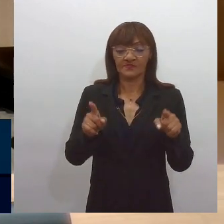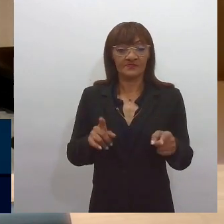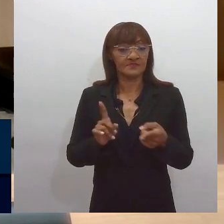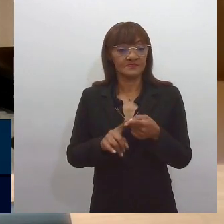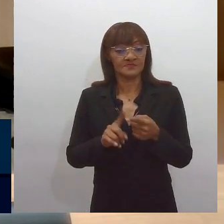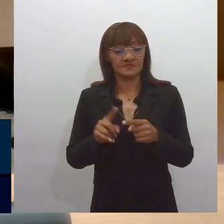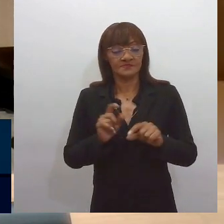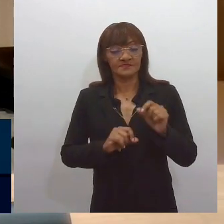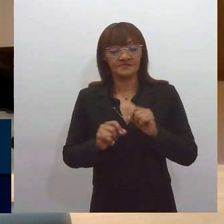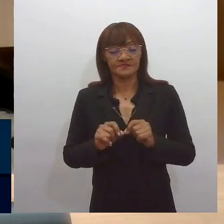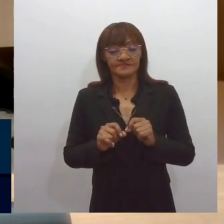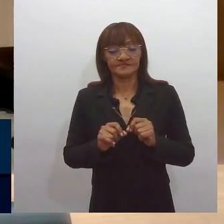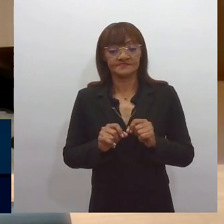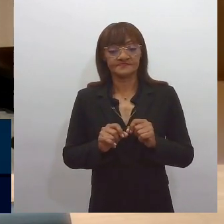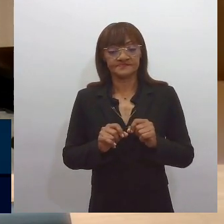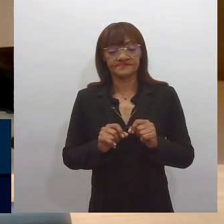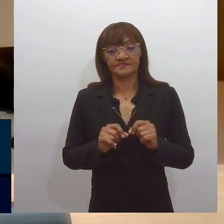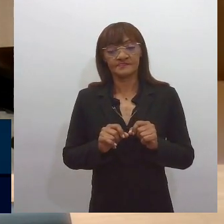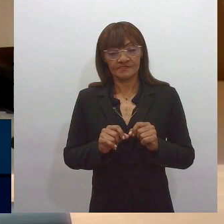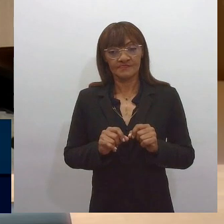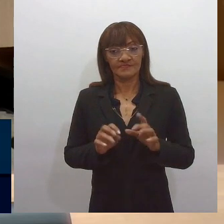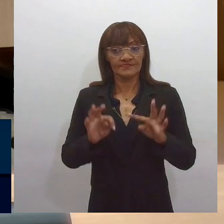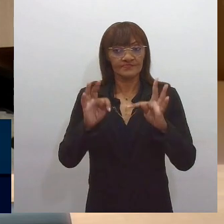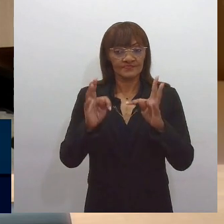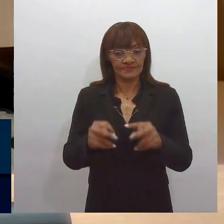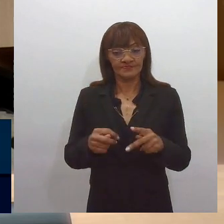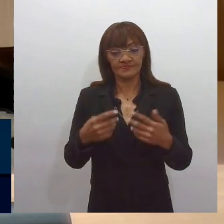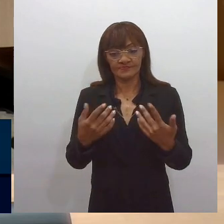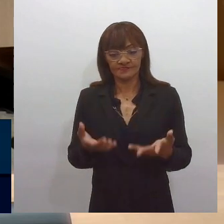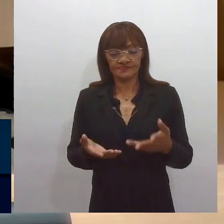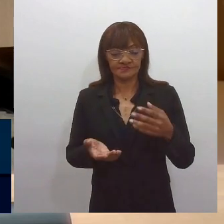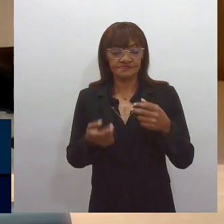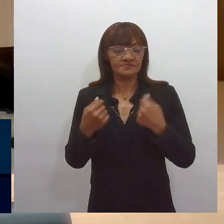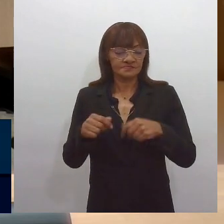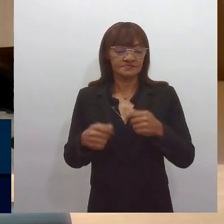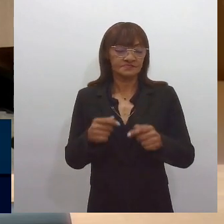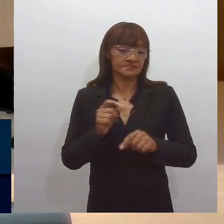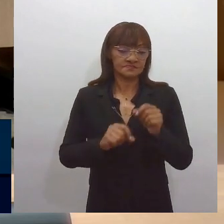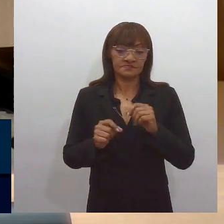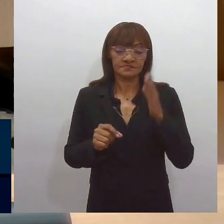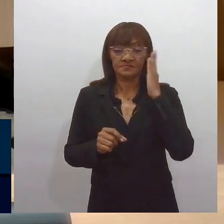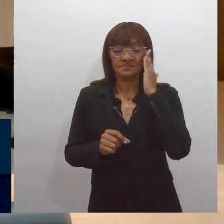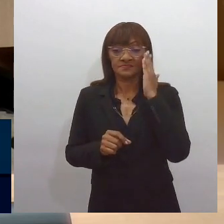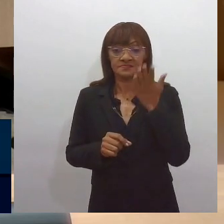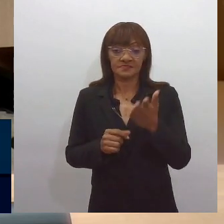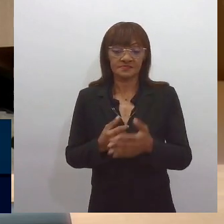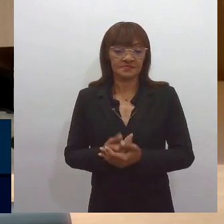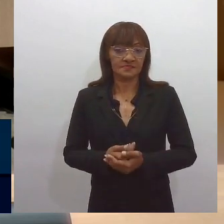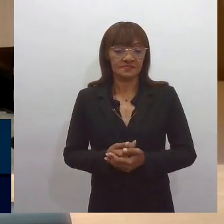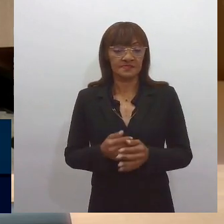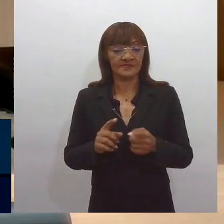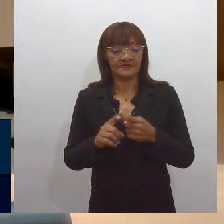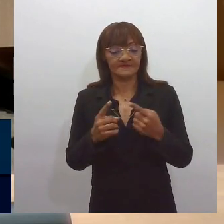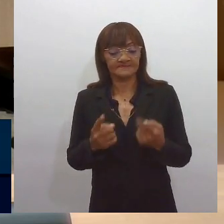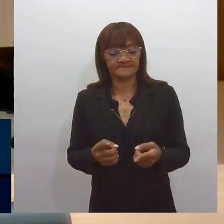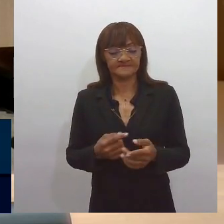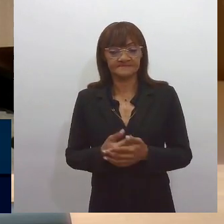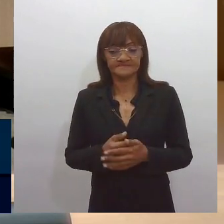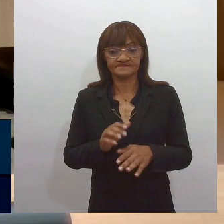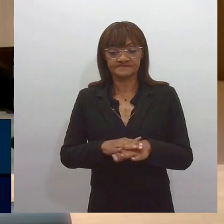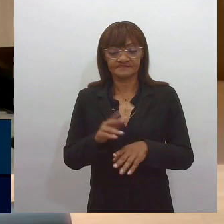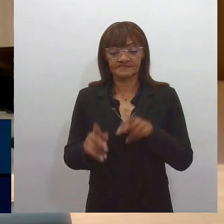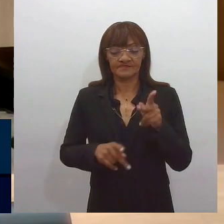nós no estado que a 235 tá precisando justamente da duplicação mas deixar o pessoal trabalhando nesse momento para deixar que eles mesmos façam